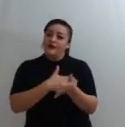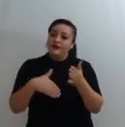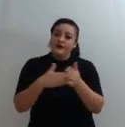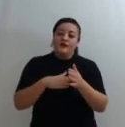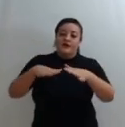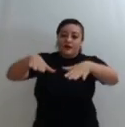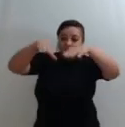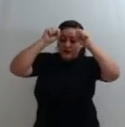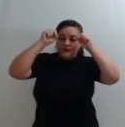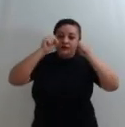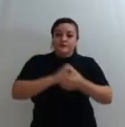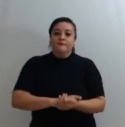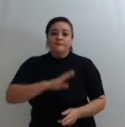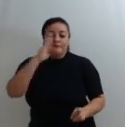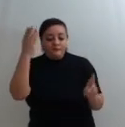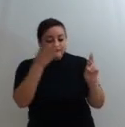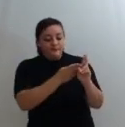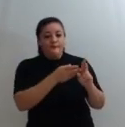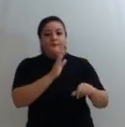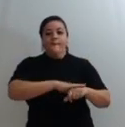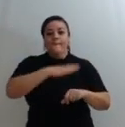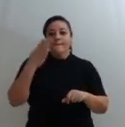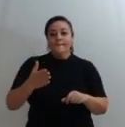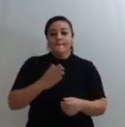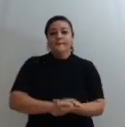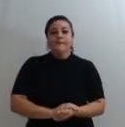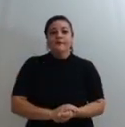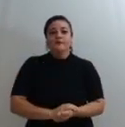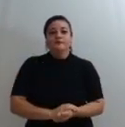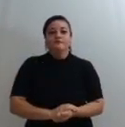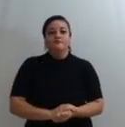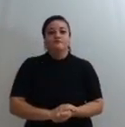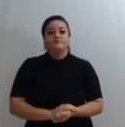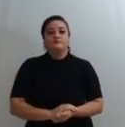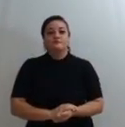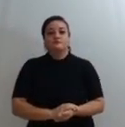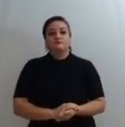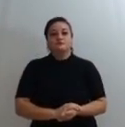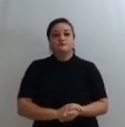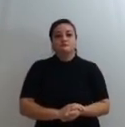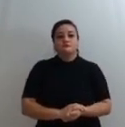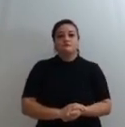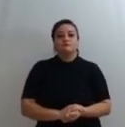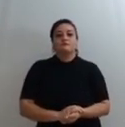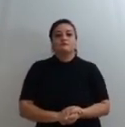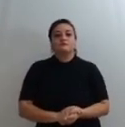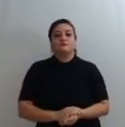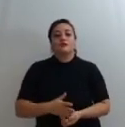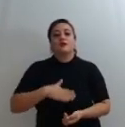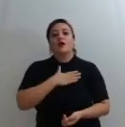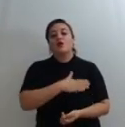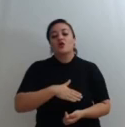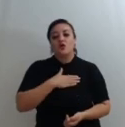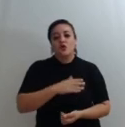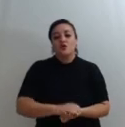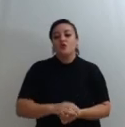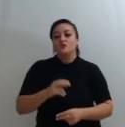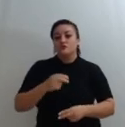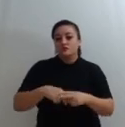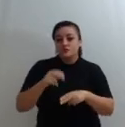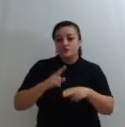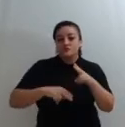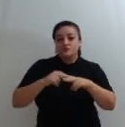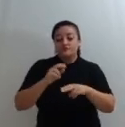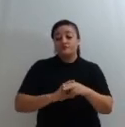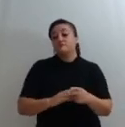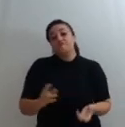do Correio, que já está muito mais adiantado, já está na fase de marcação de júri, já está para agosto ou julho, agosto do ano que vem. É bem possível que, na